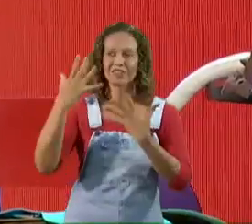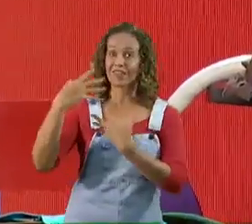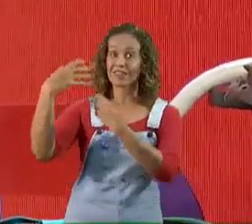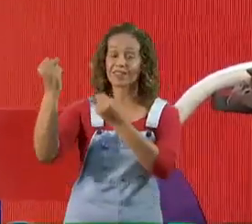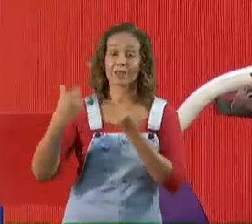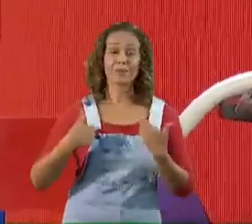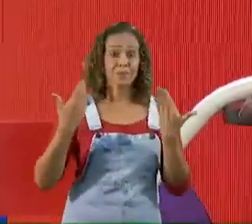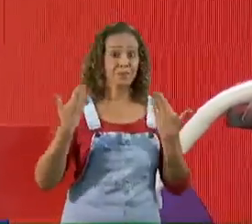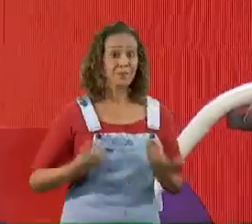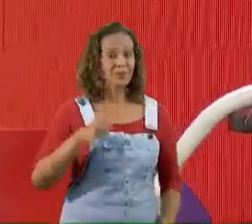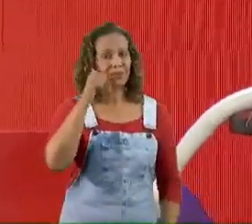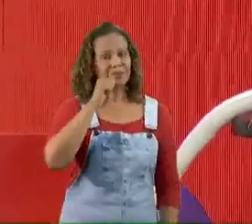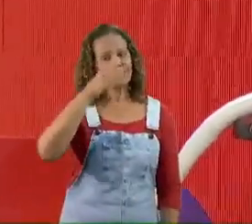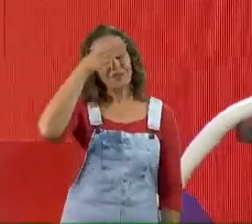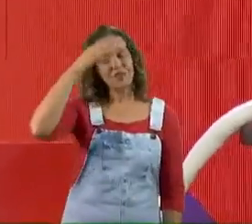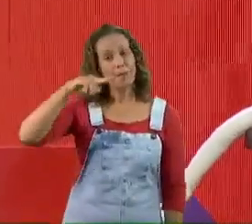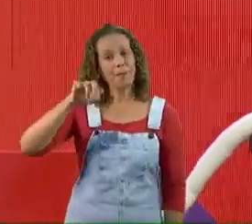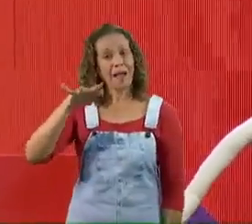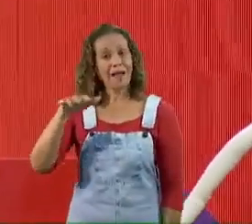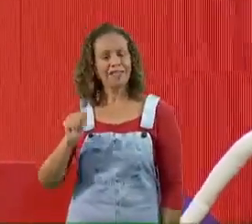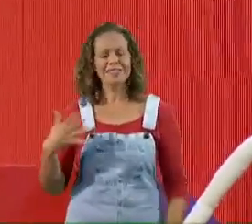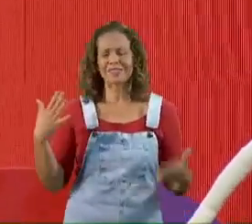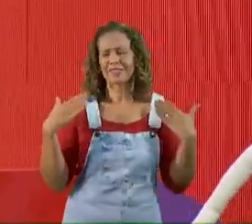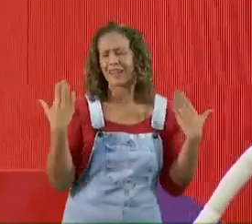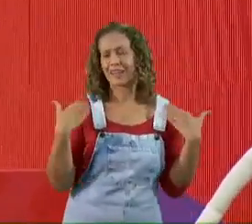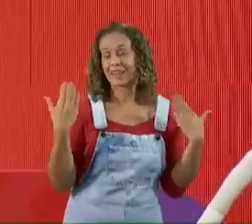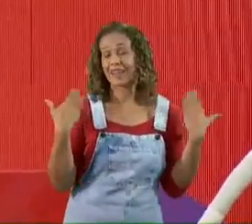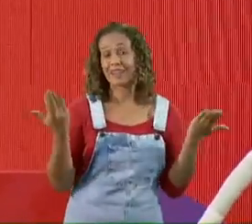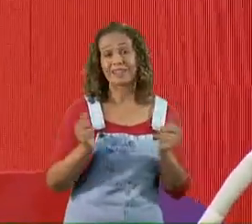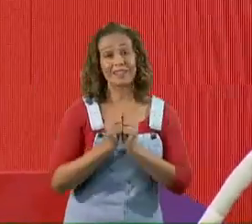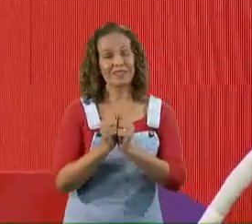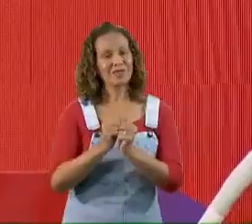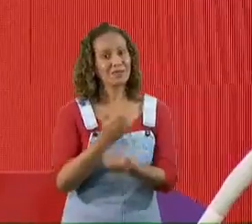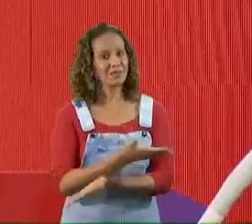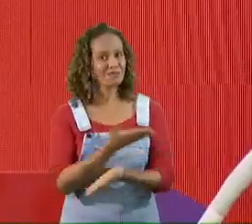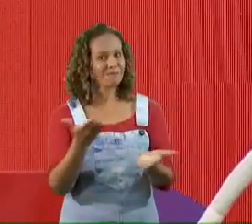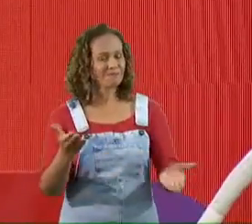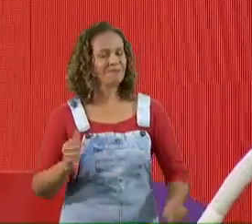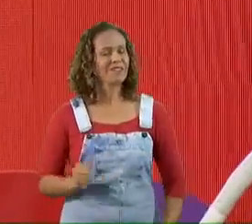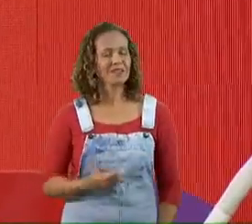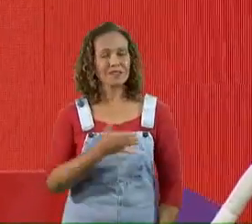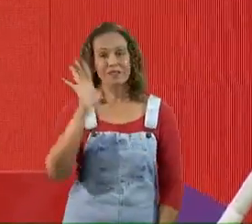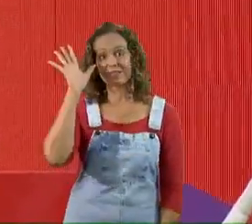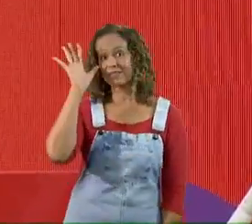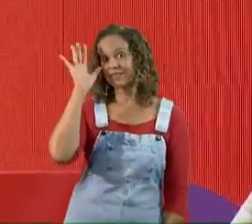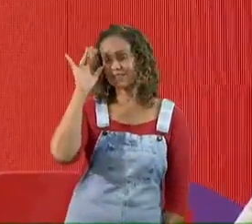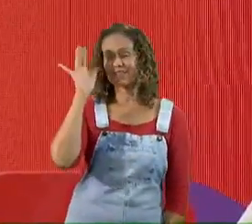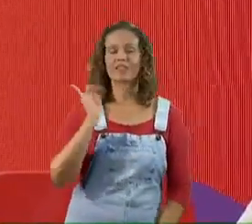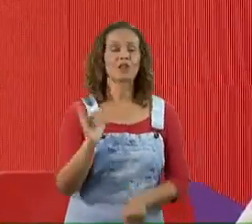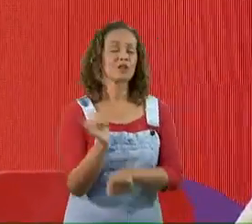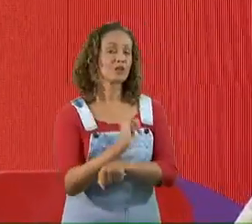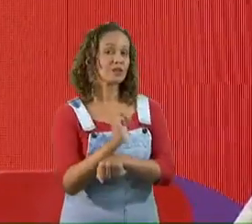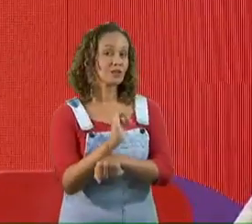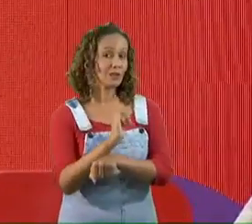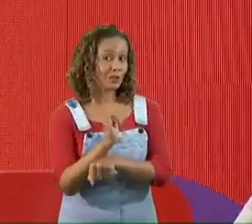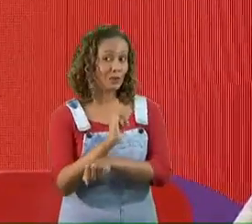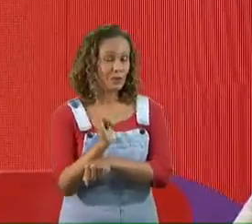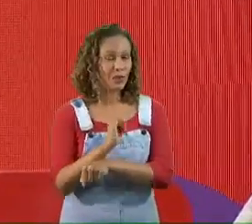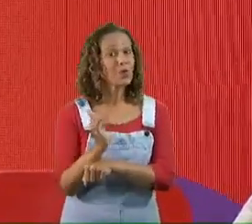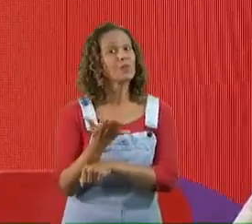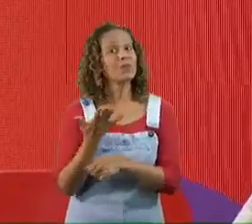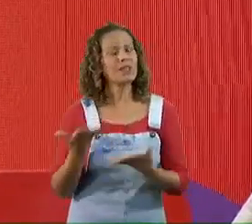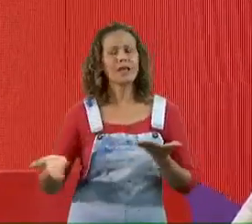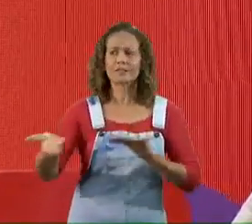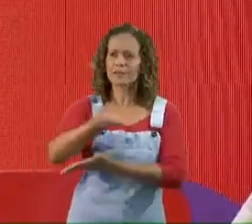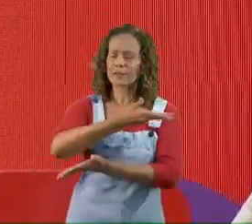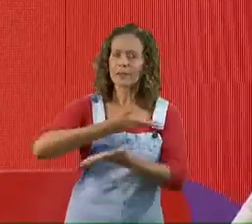sou a tia Marina e é com muita alegria que quero passar esse dia com você. Então você que nos acompanha aí pelo canal do YouTube, compartilhe